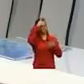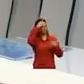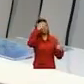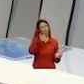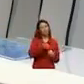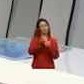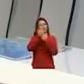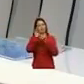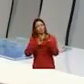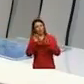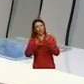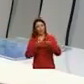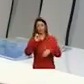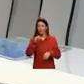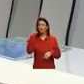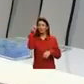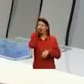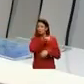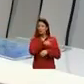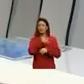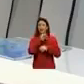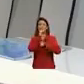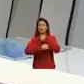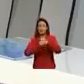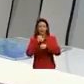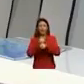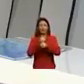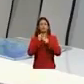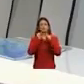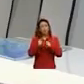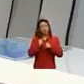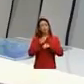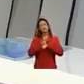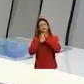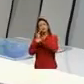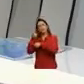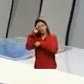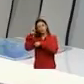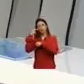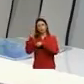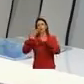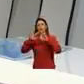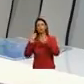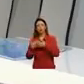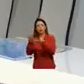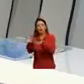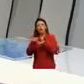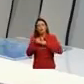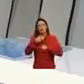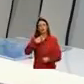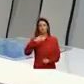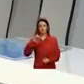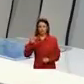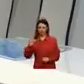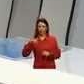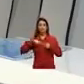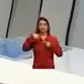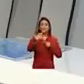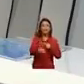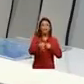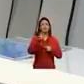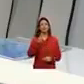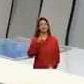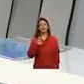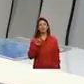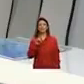com o diretor da sua escola para receber o seu PET. Já na próxima segunda-feira, estreia na Rede Minas o programa Se Liga na